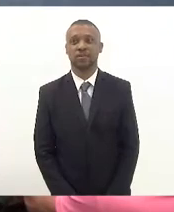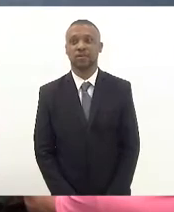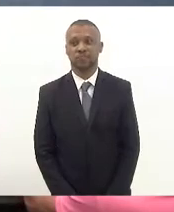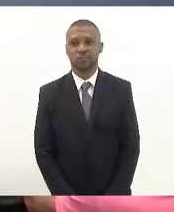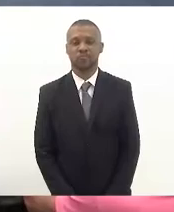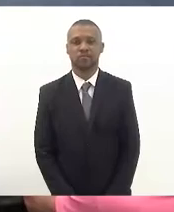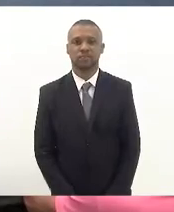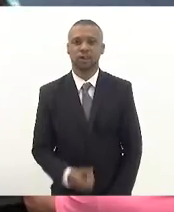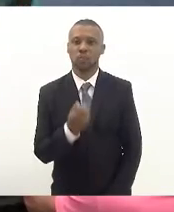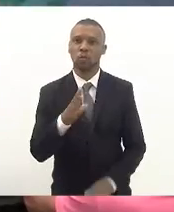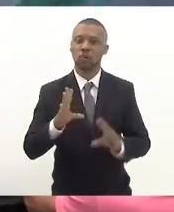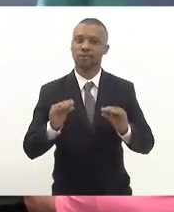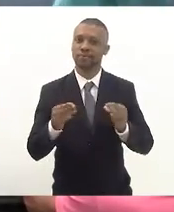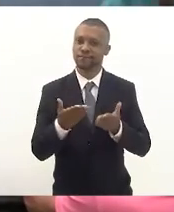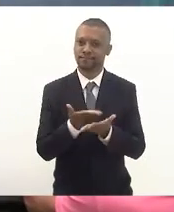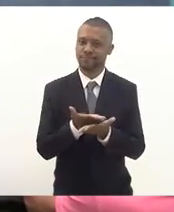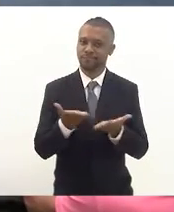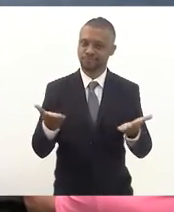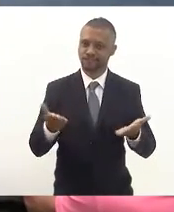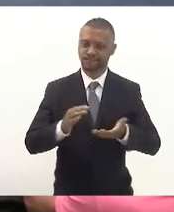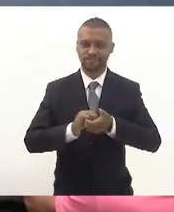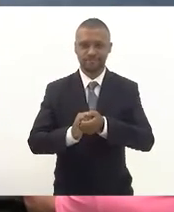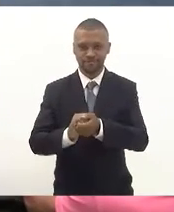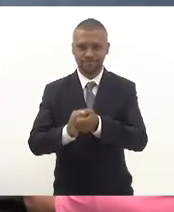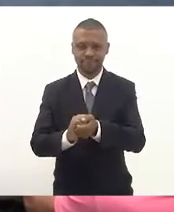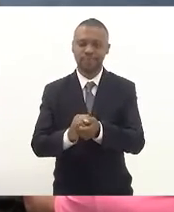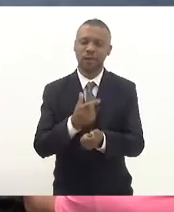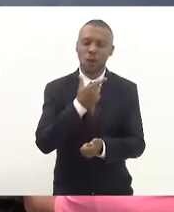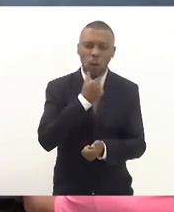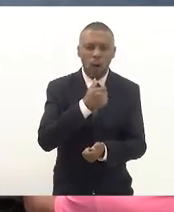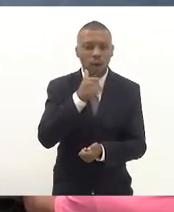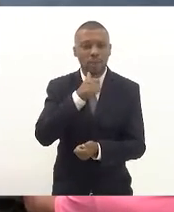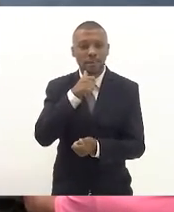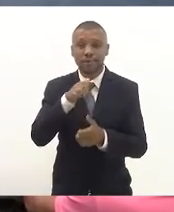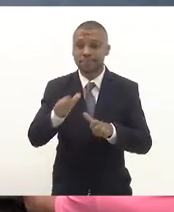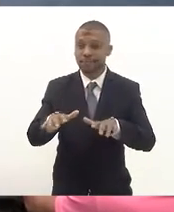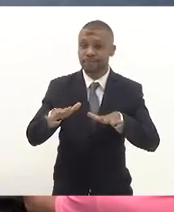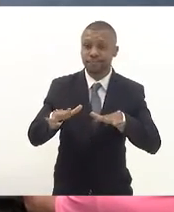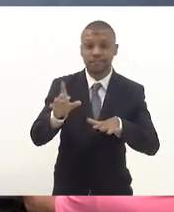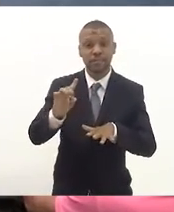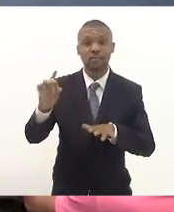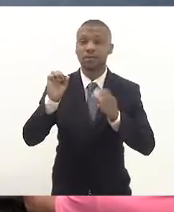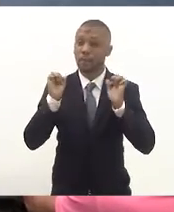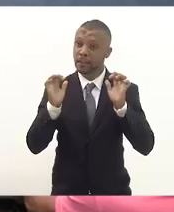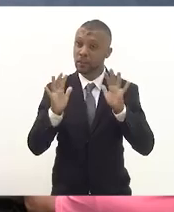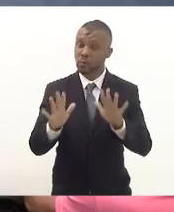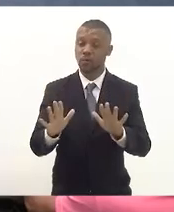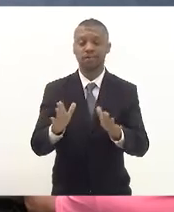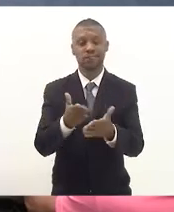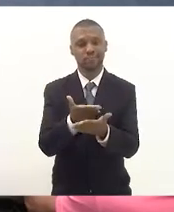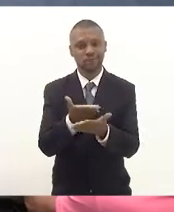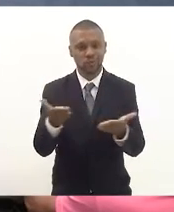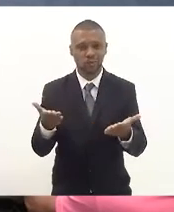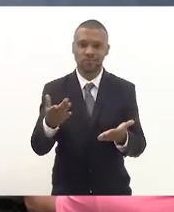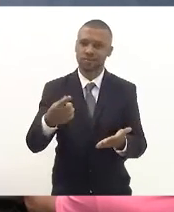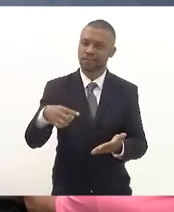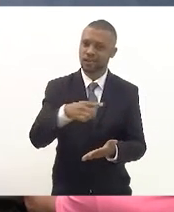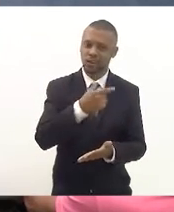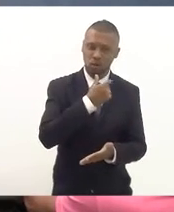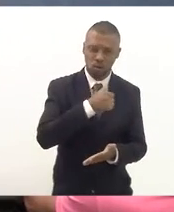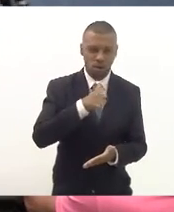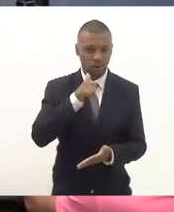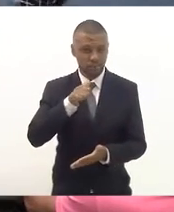boa noite a todos boa noite a todas que Deus abençoe a todos e a todas